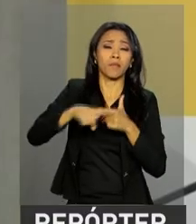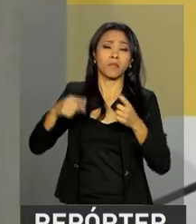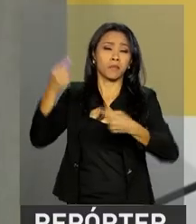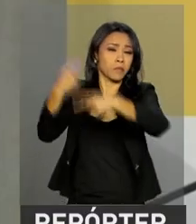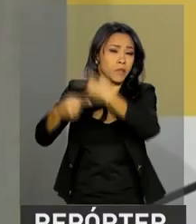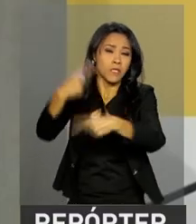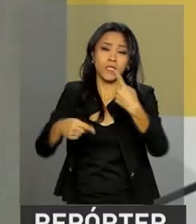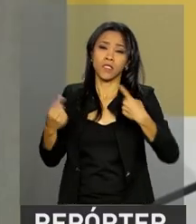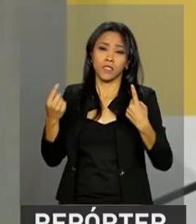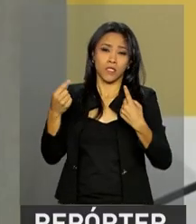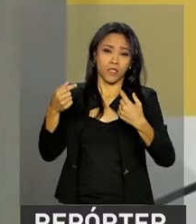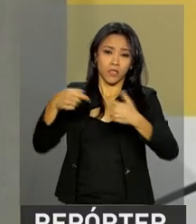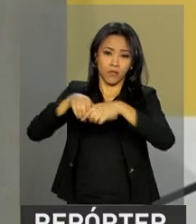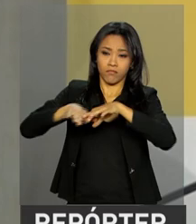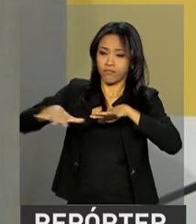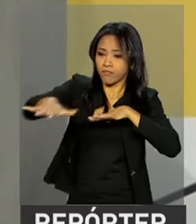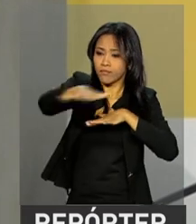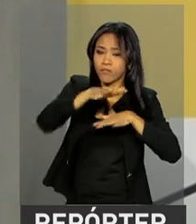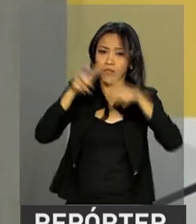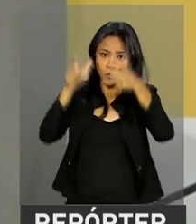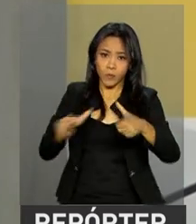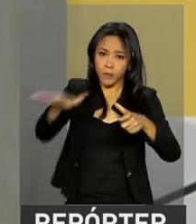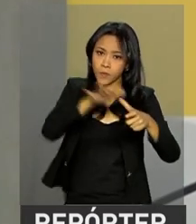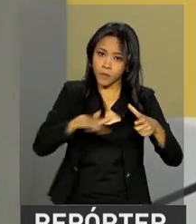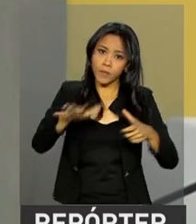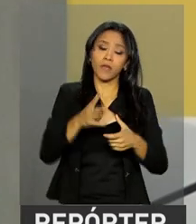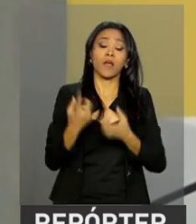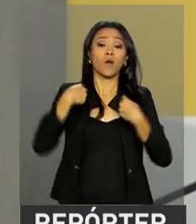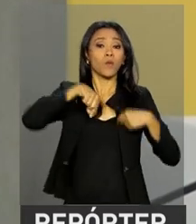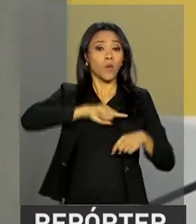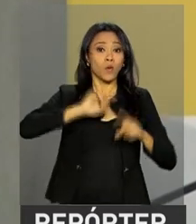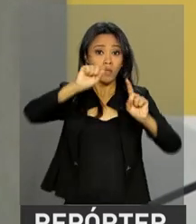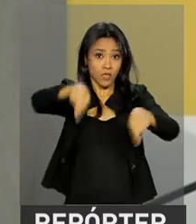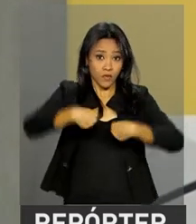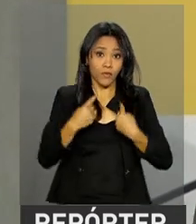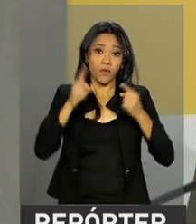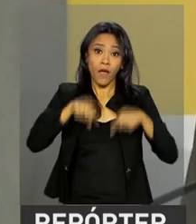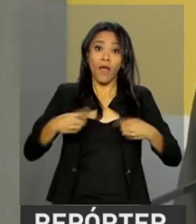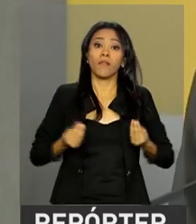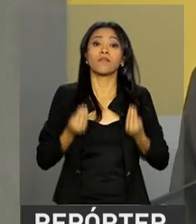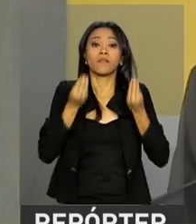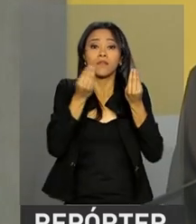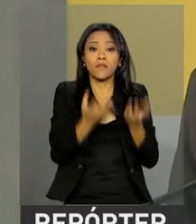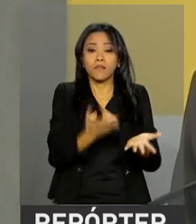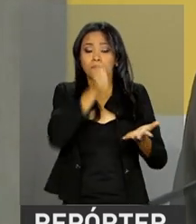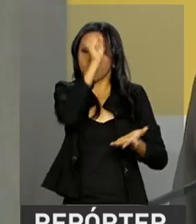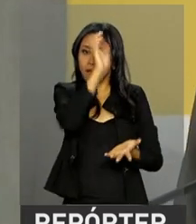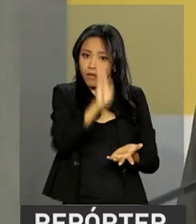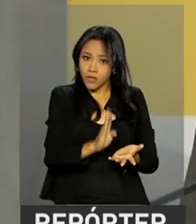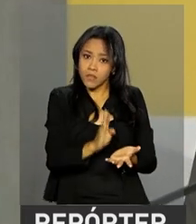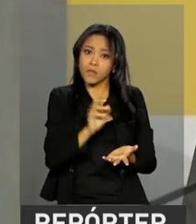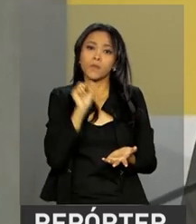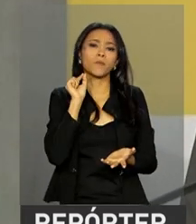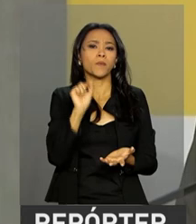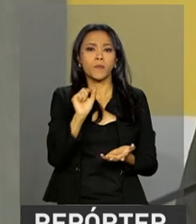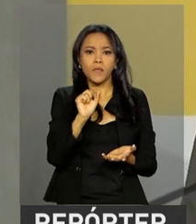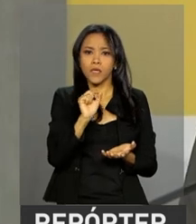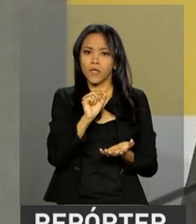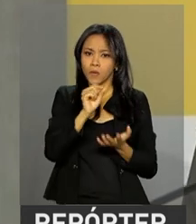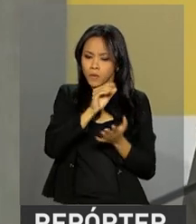Nosso desafio maior tem sido devolver ao Brasil o rumo